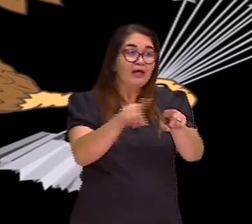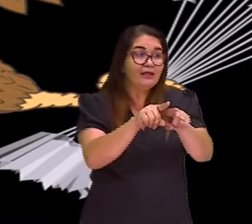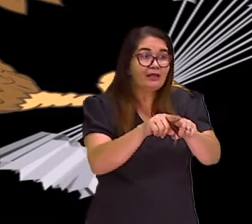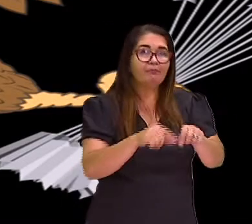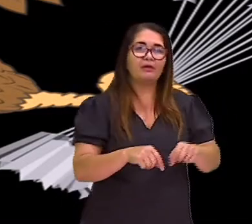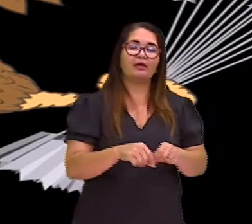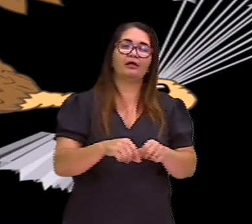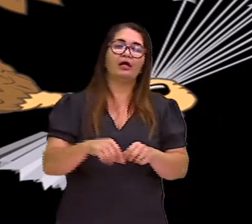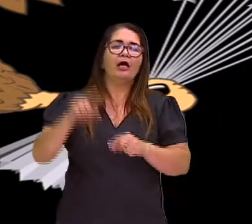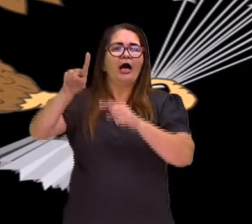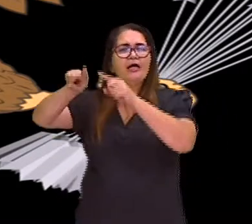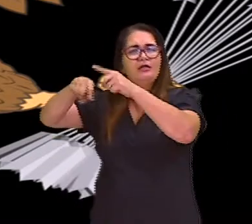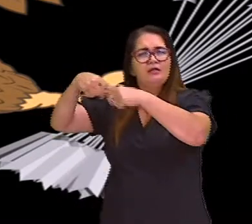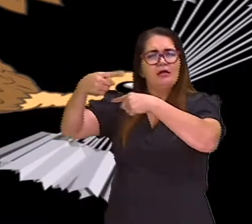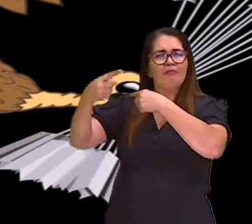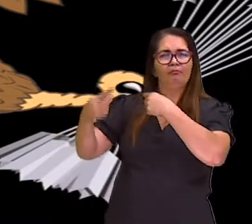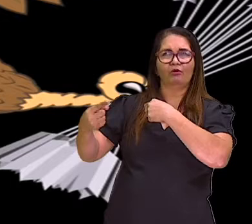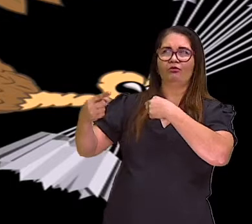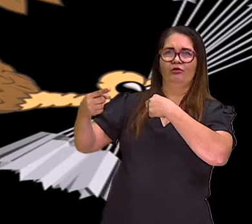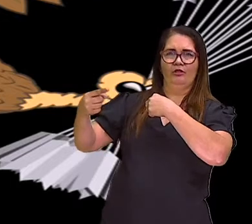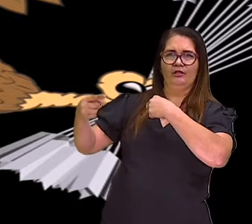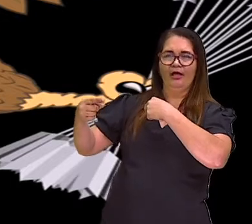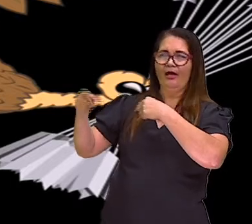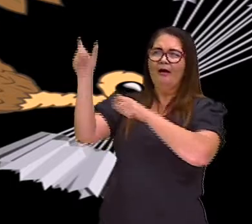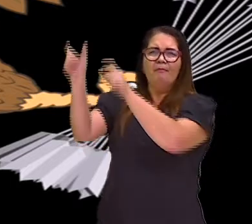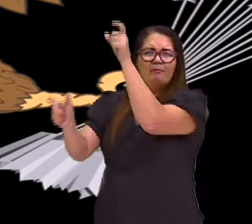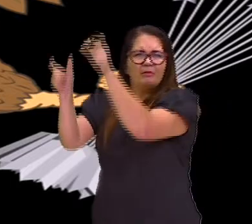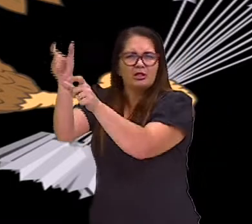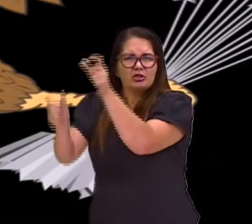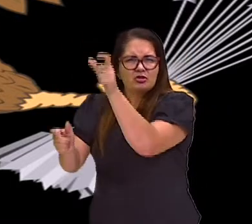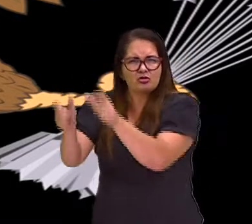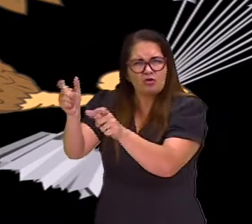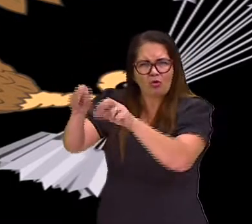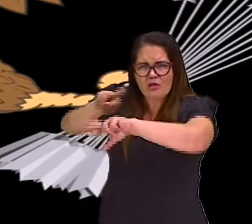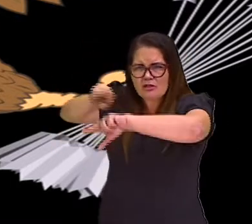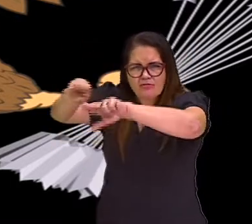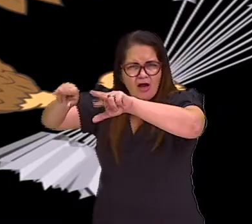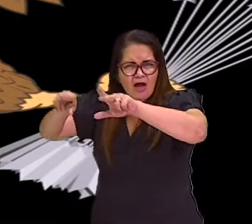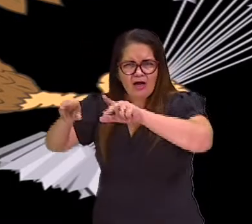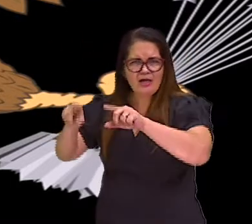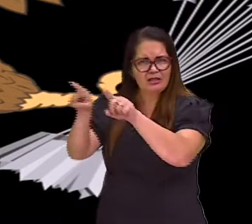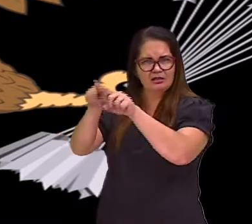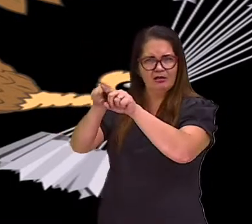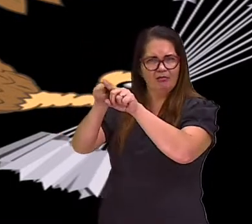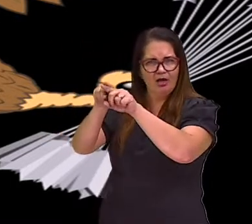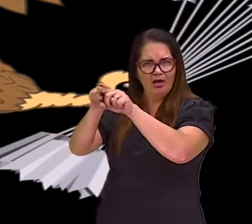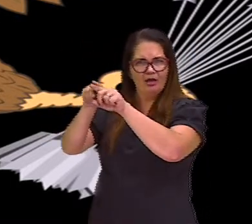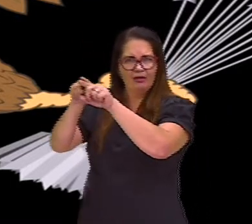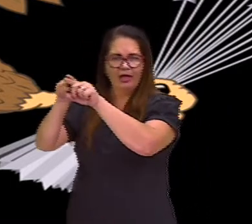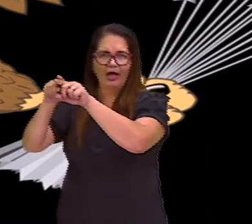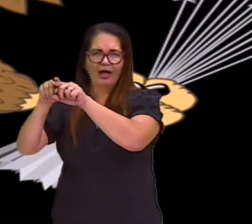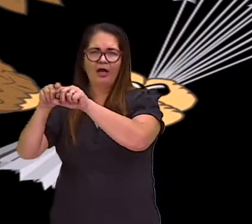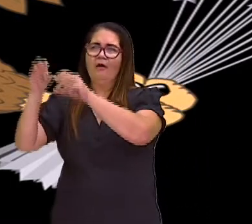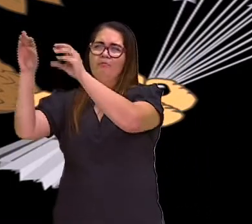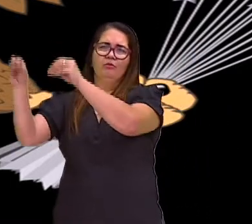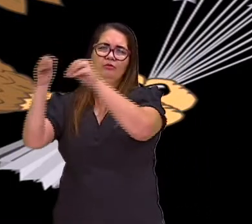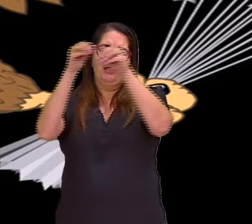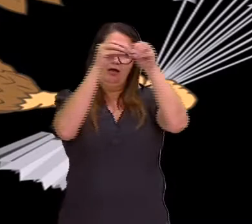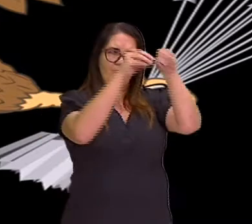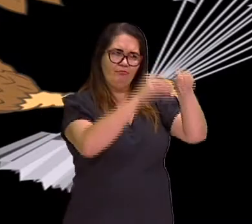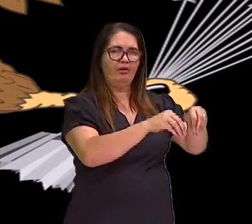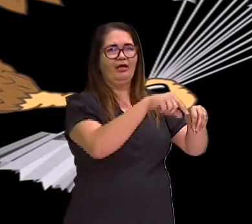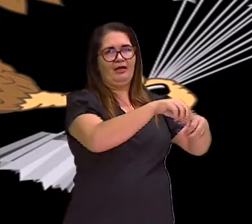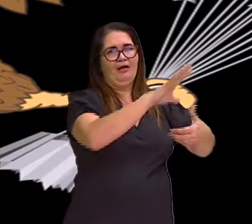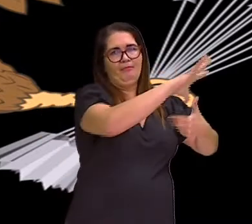que vieram ao Novo Mundo não eram um grupo homogêneo, mas sim pertenciam a uma variedade